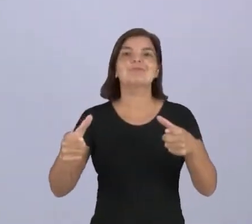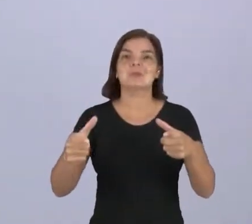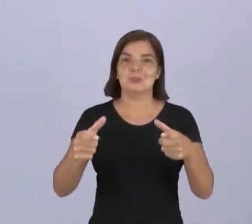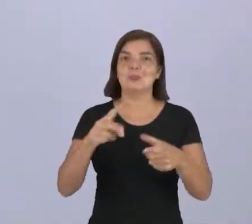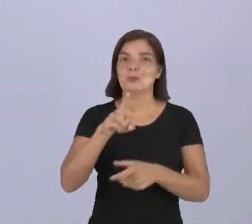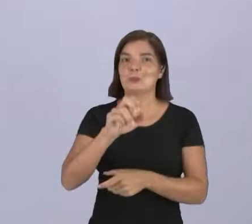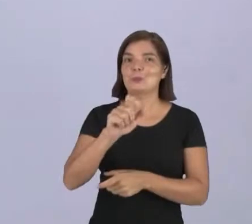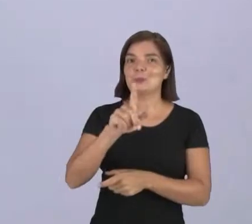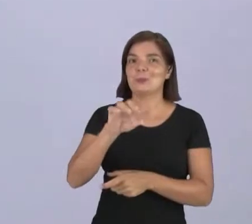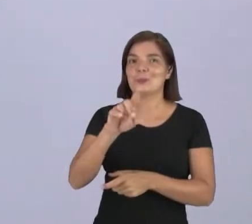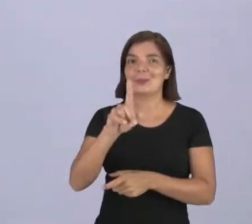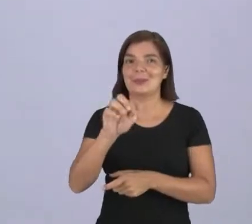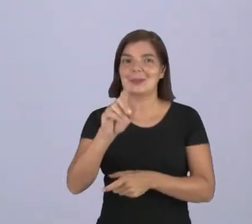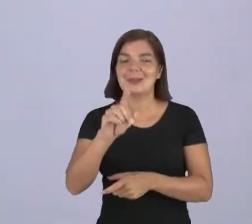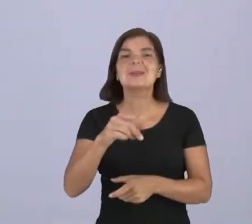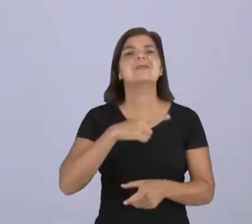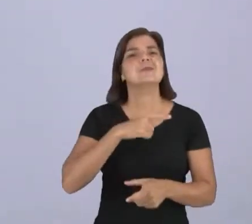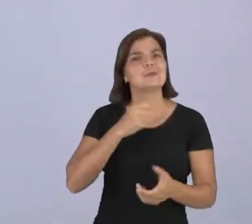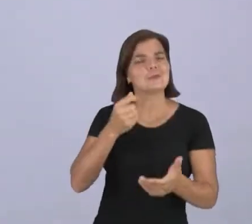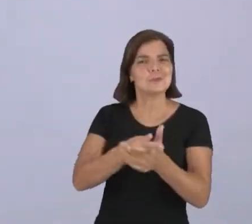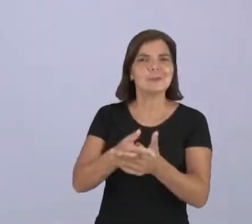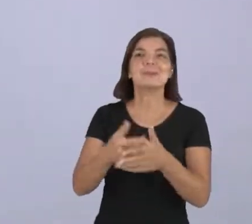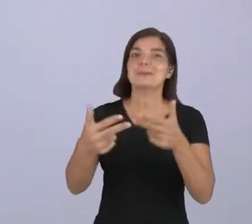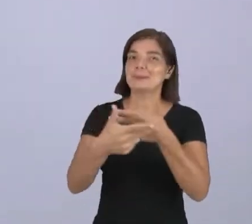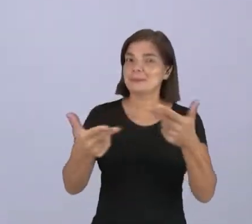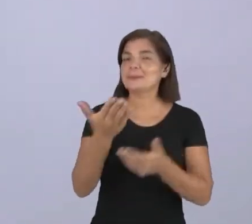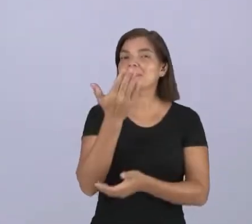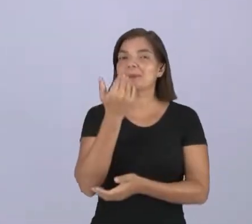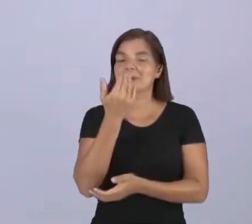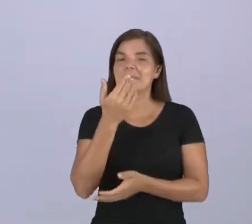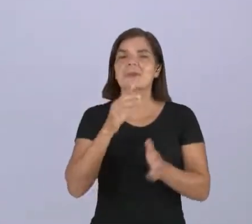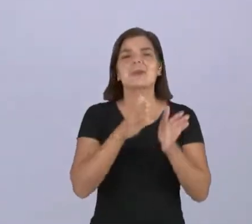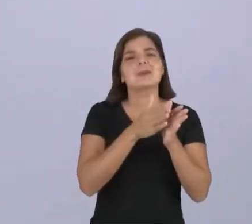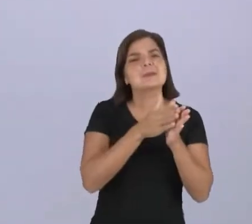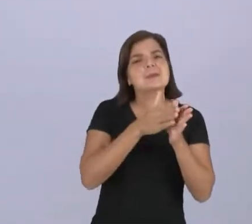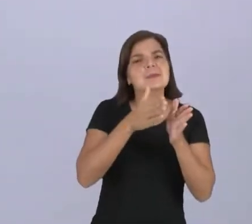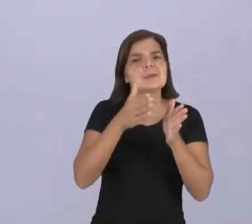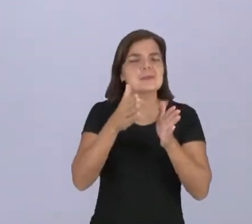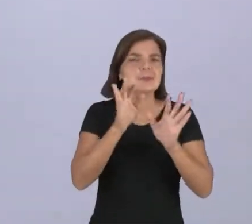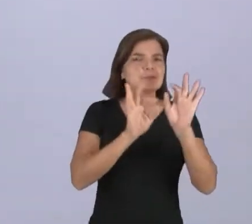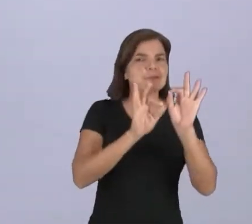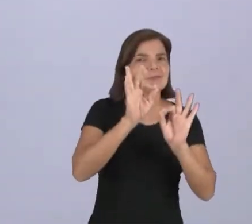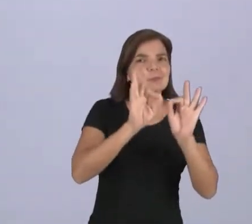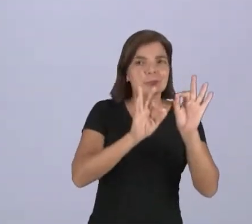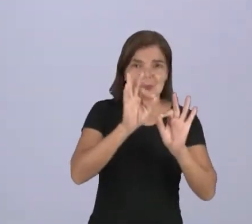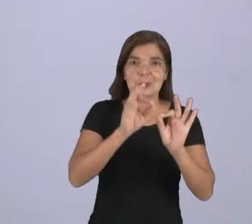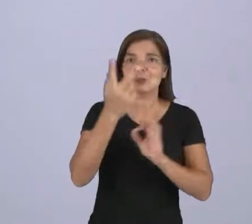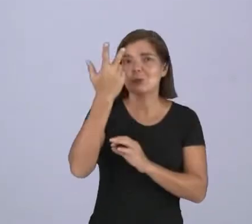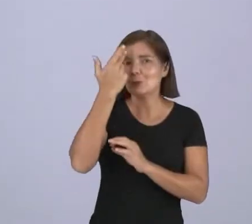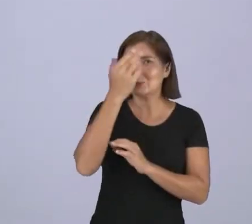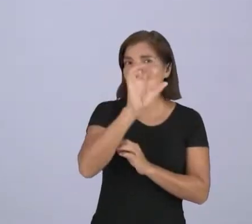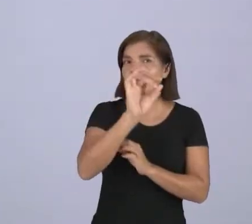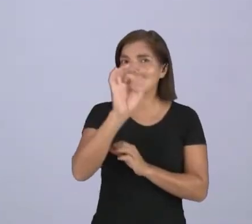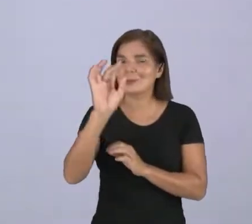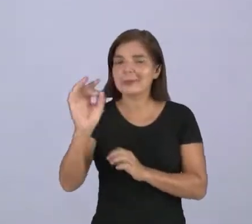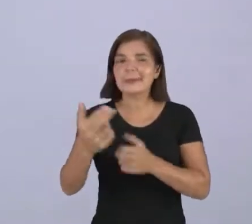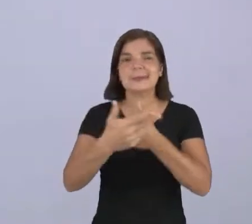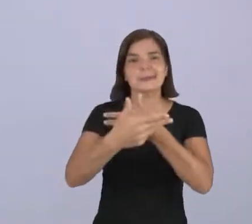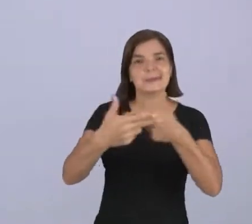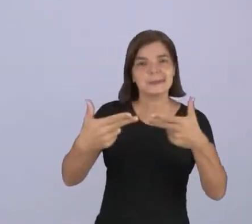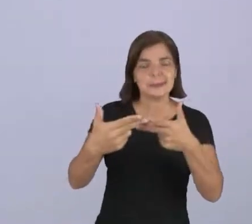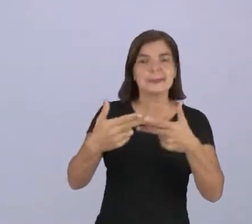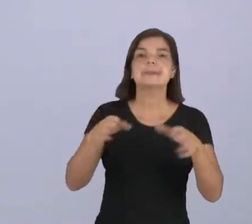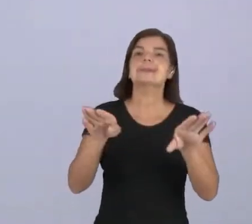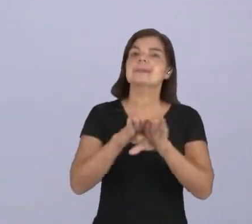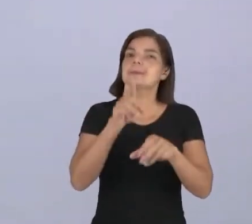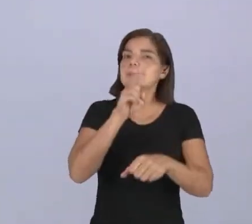de validade dos produtos que a gente consome. E aí isso vai desde manutenção das propriedades naturais de cada produto,